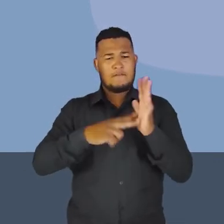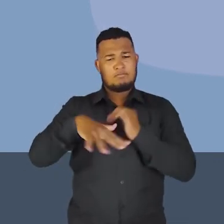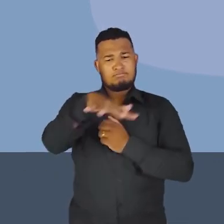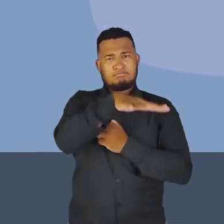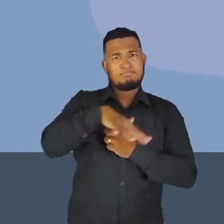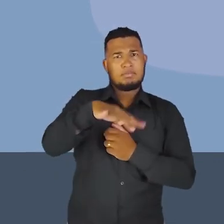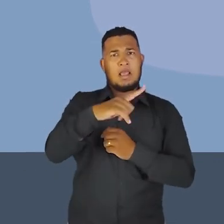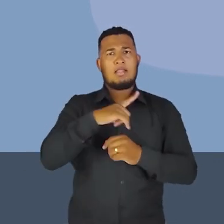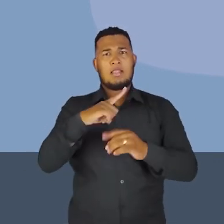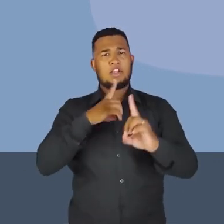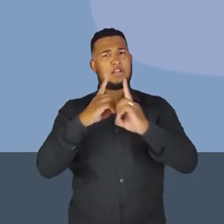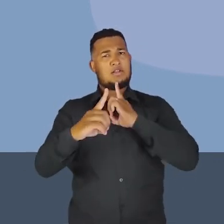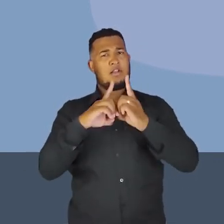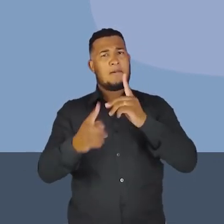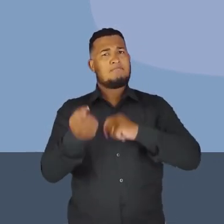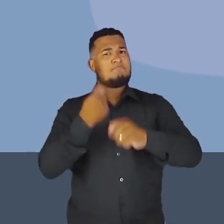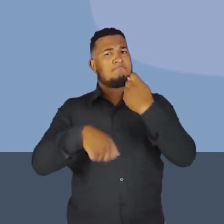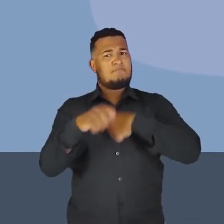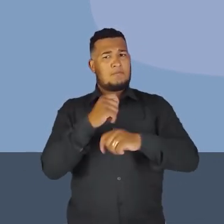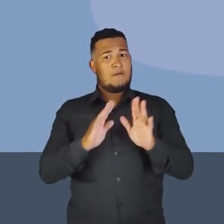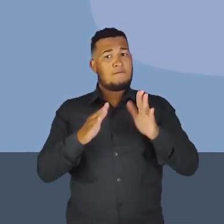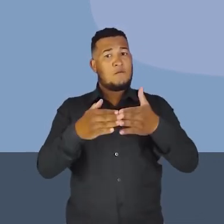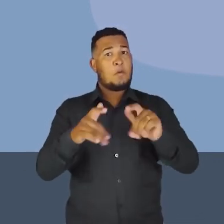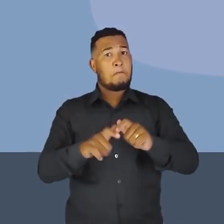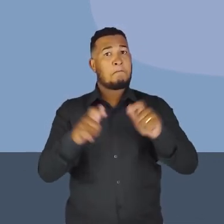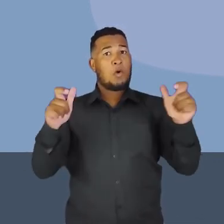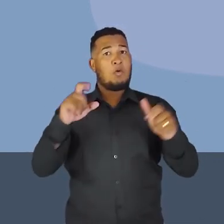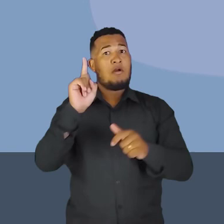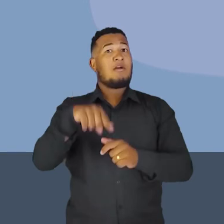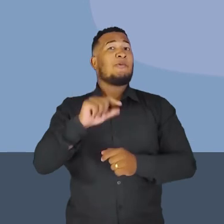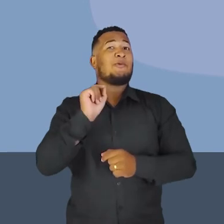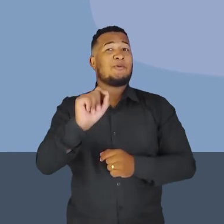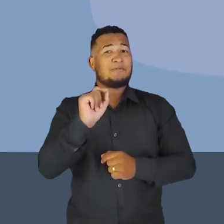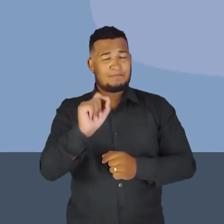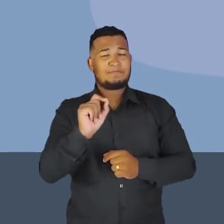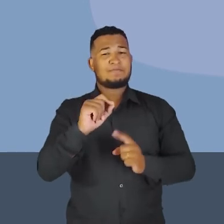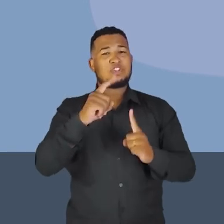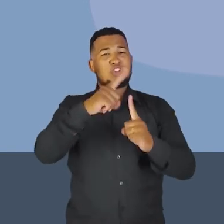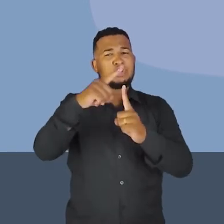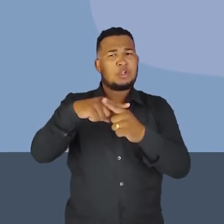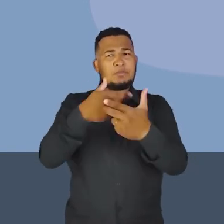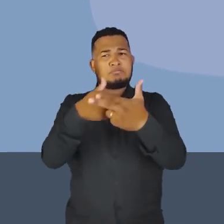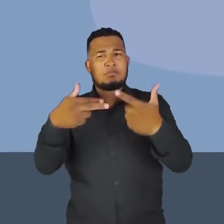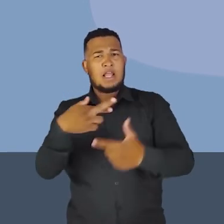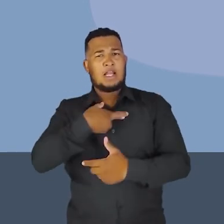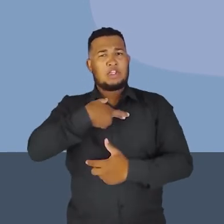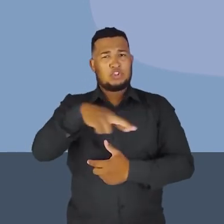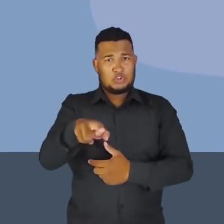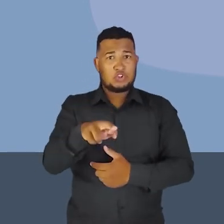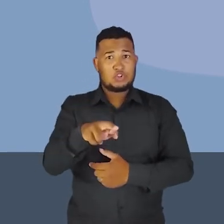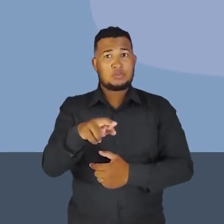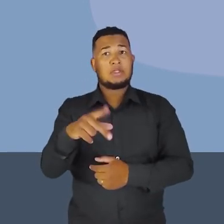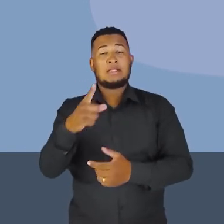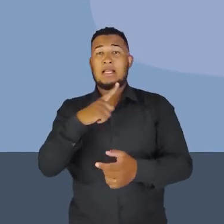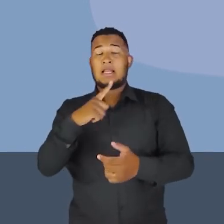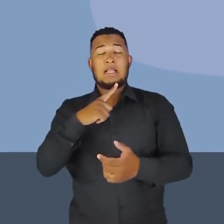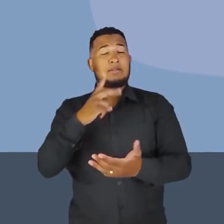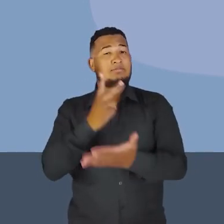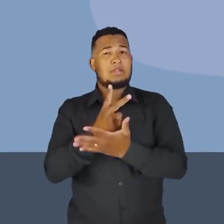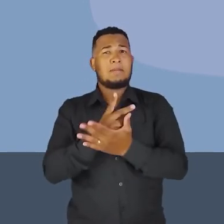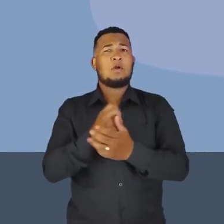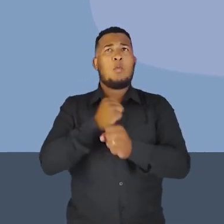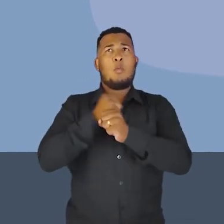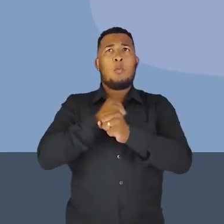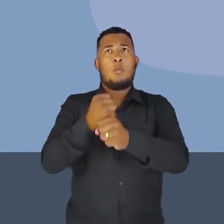possuem dinâmicas econômicas, majoritariamente centradas em algum tipo de atividade religiosa e que ocorre todo ano ou durante alguns